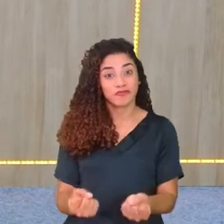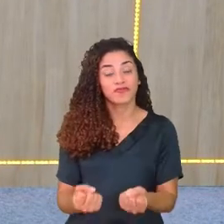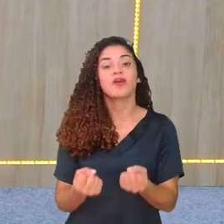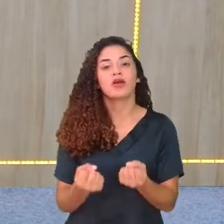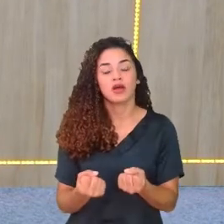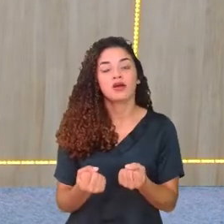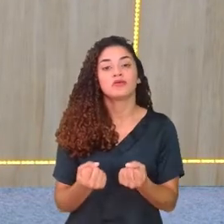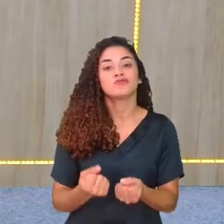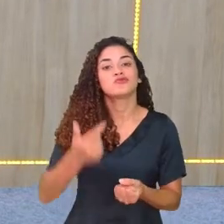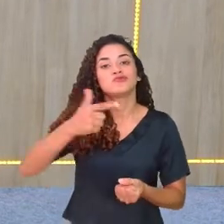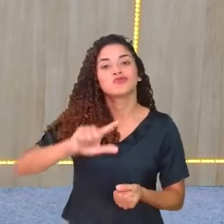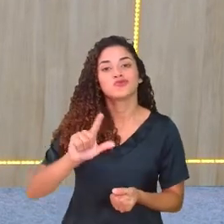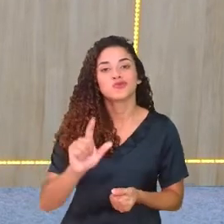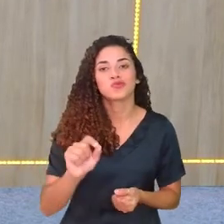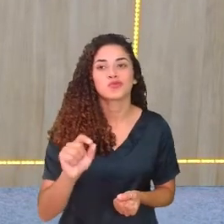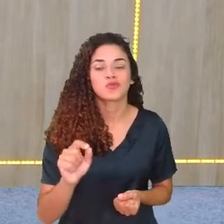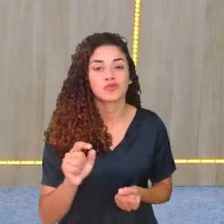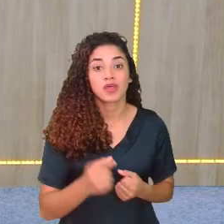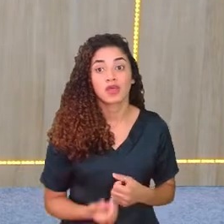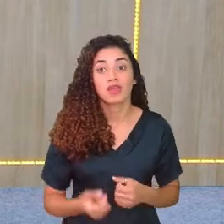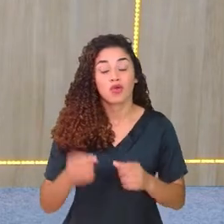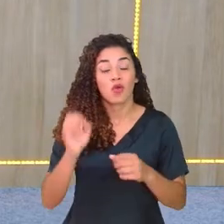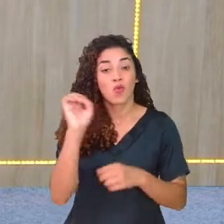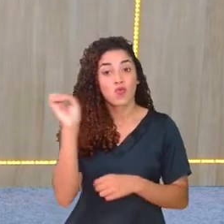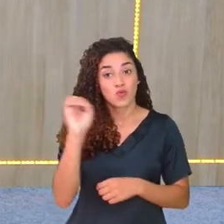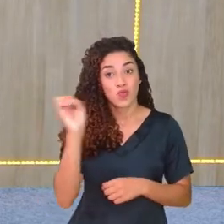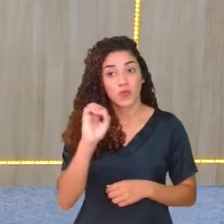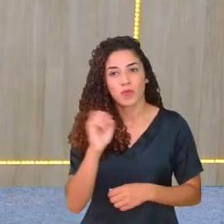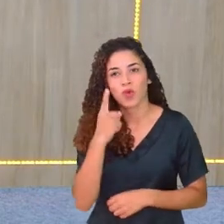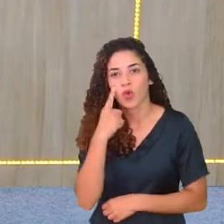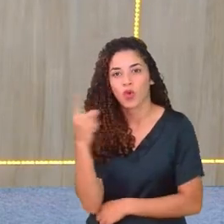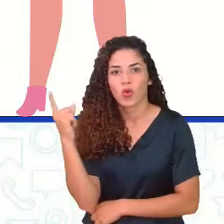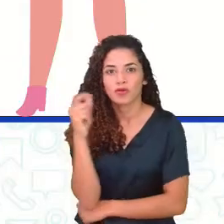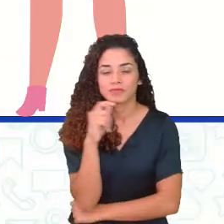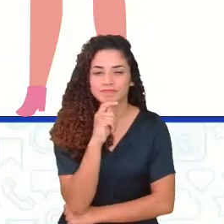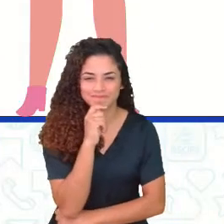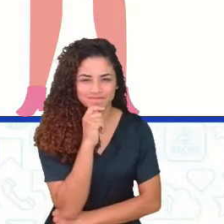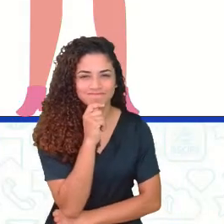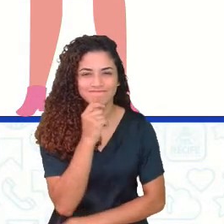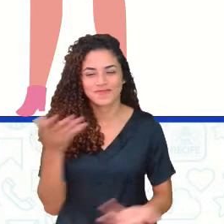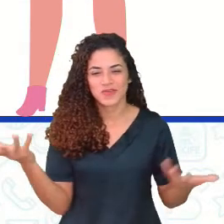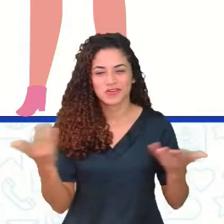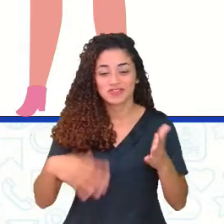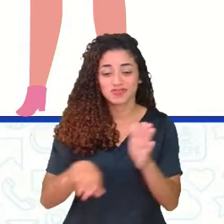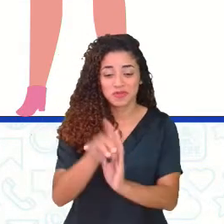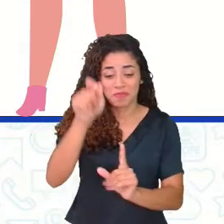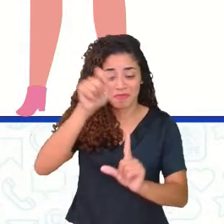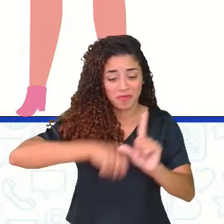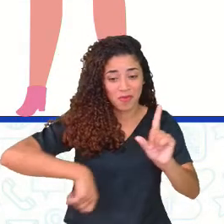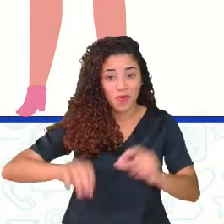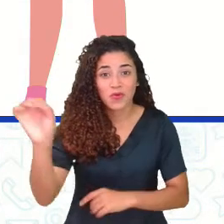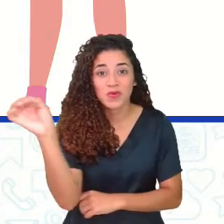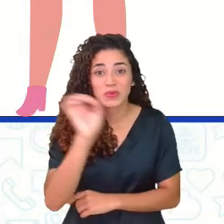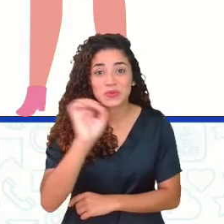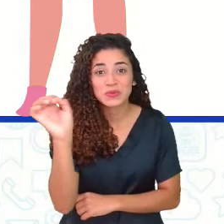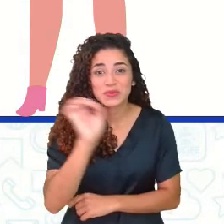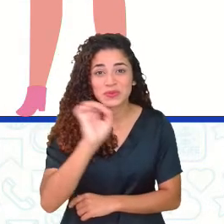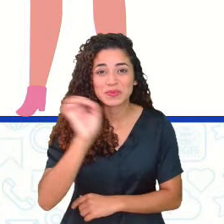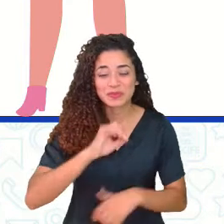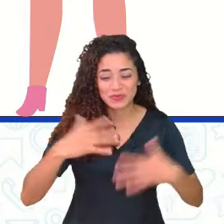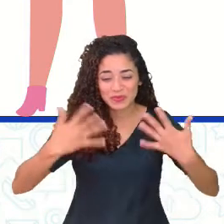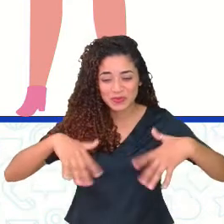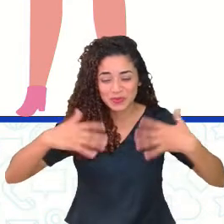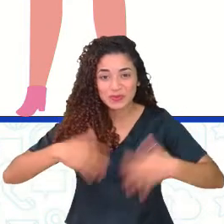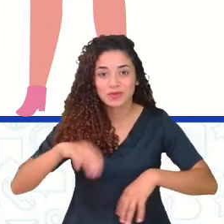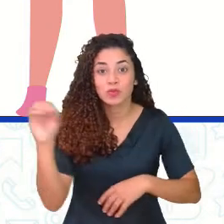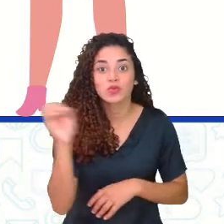mais um, que é a questão do outubro. Vejam, pessoal, chegamos em outubro, E a questão do outubro aí é o